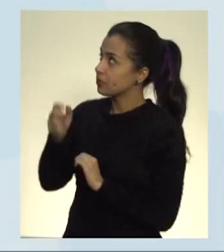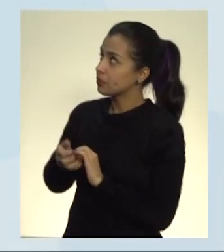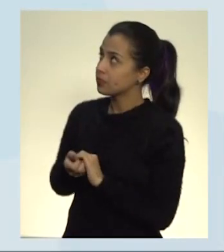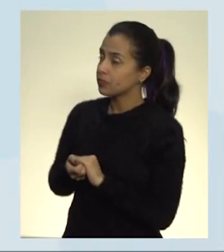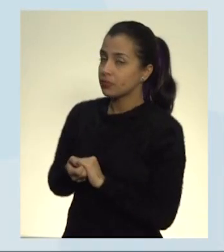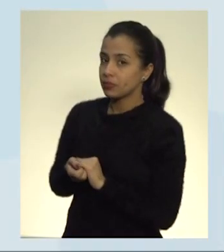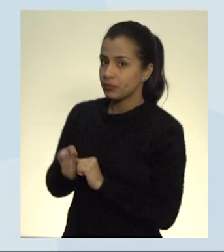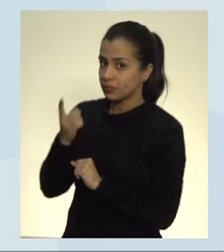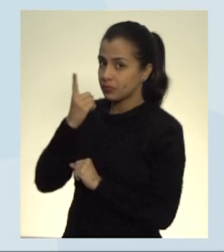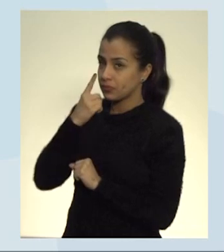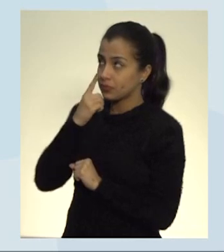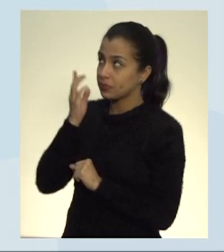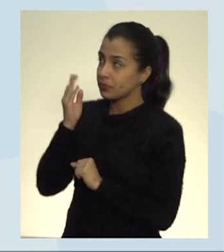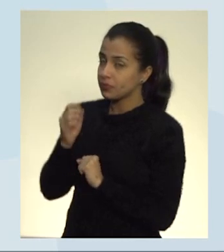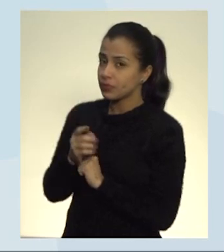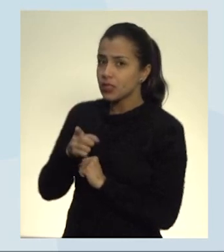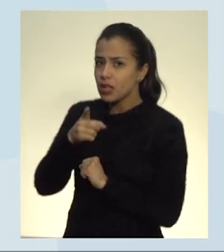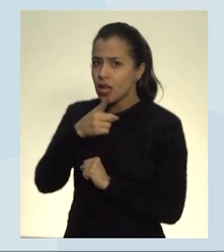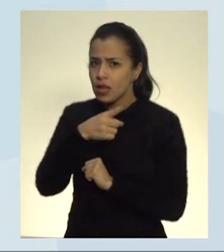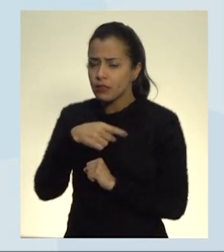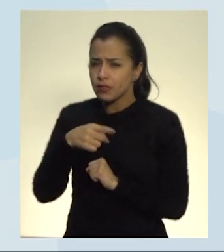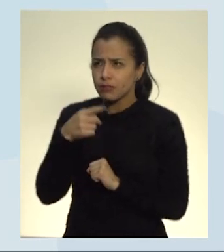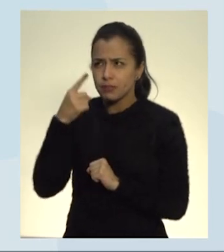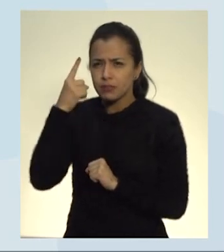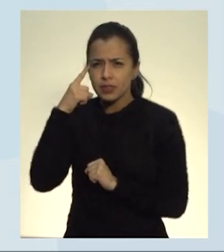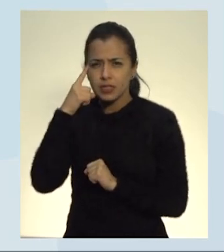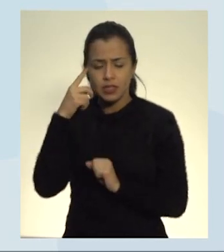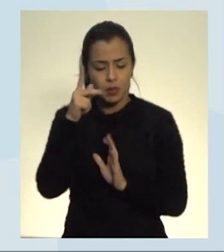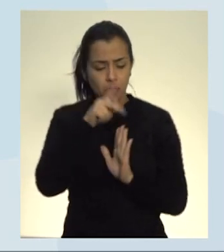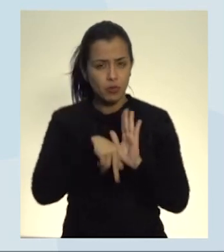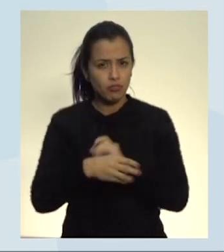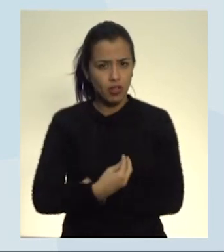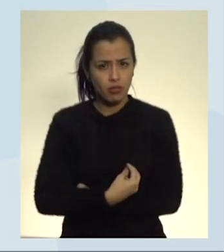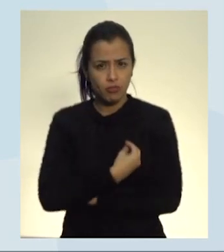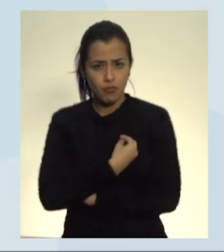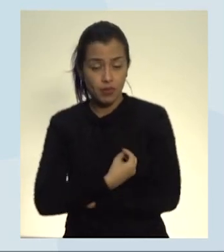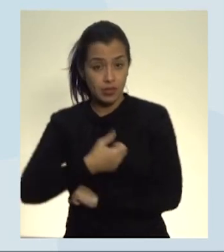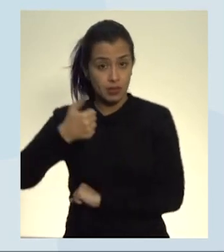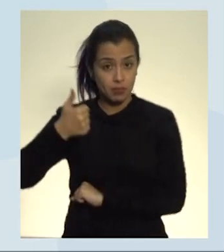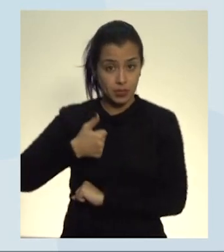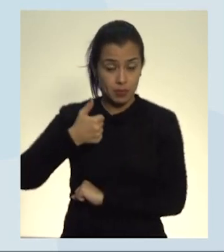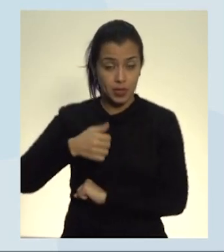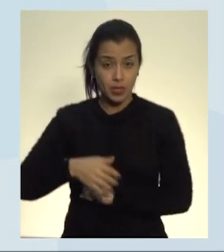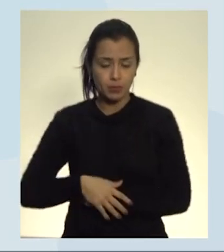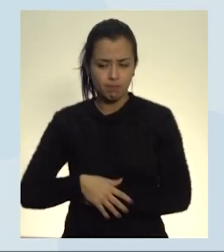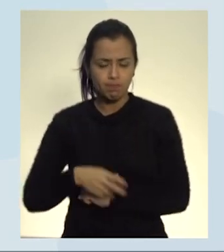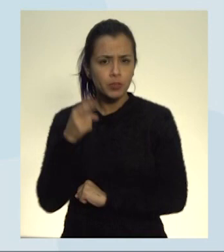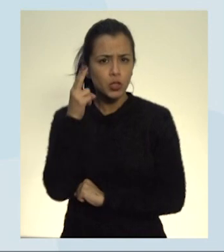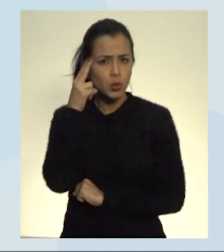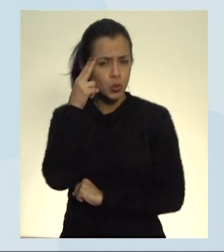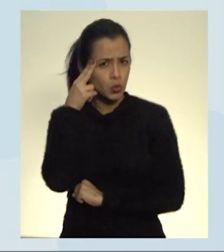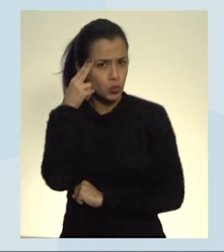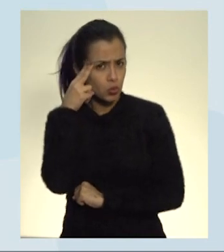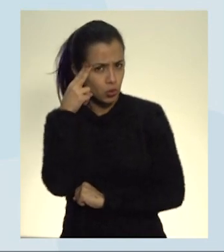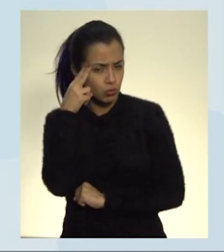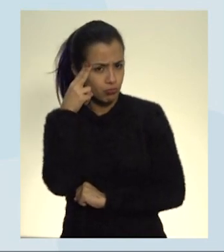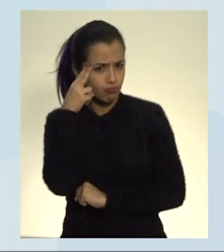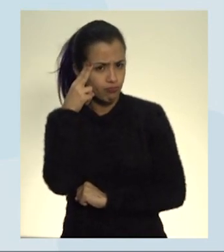vão fazer? Vocês vão revisitar um pouquinho o projeto de vida. Primeiro, vamos olhar o sonho.